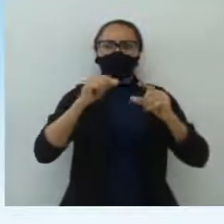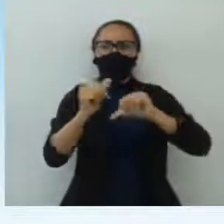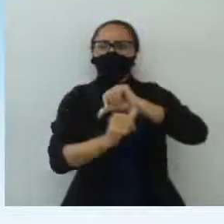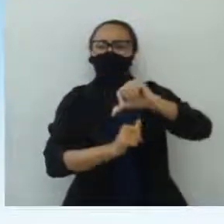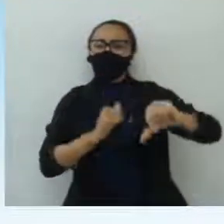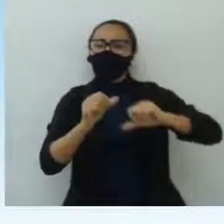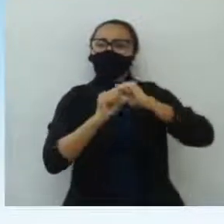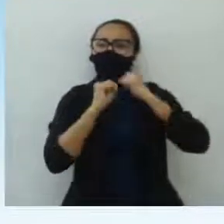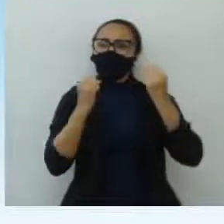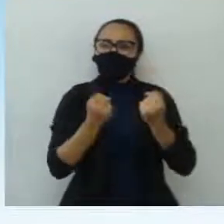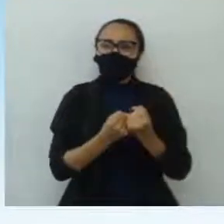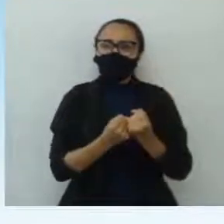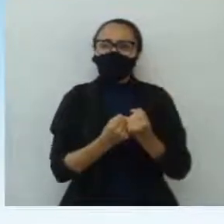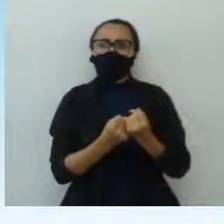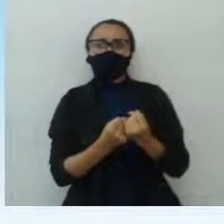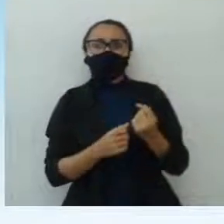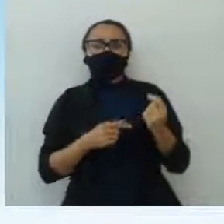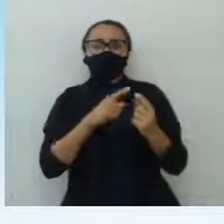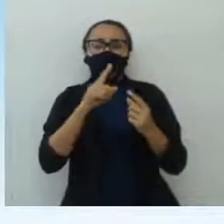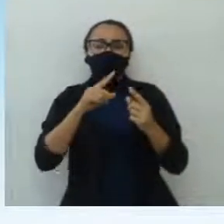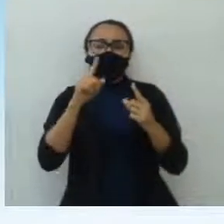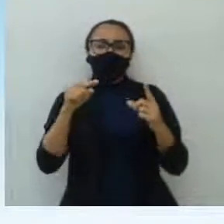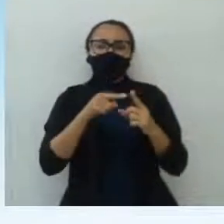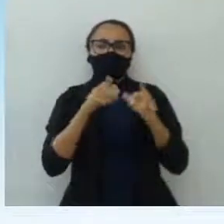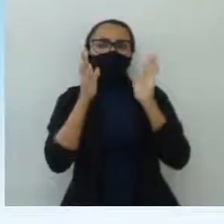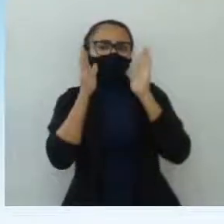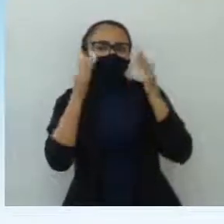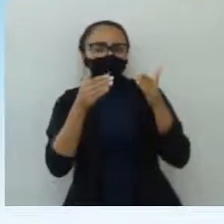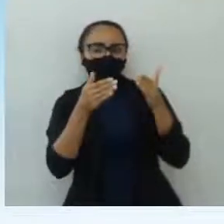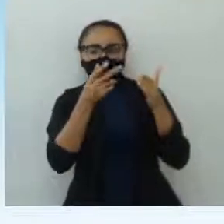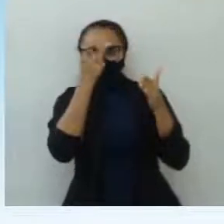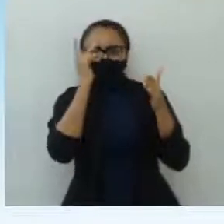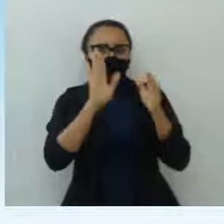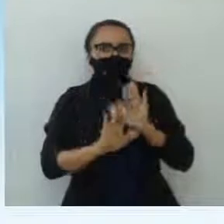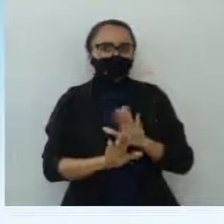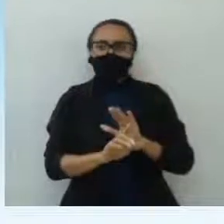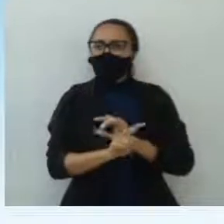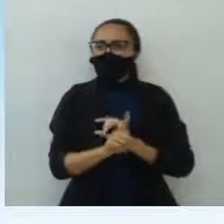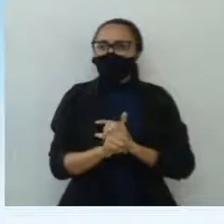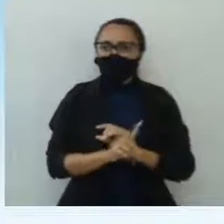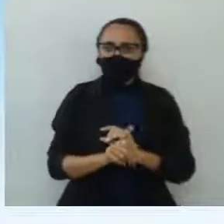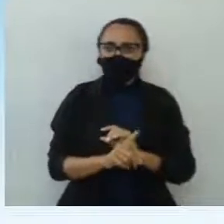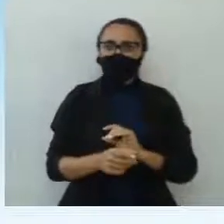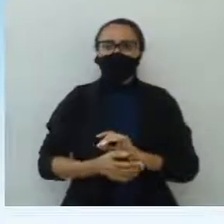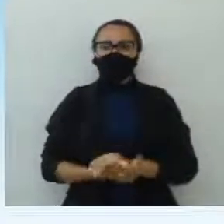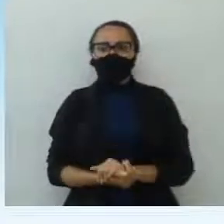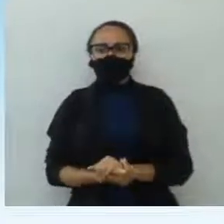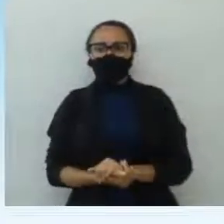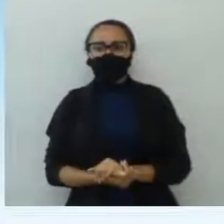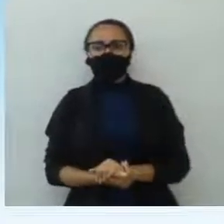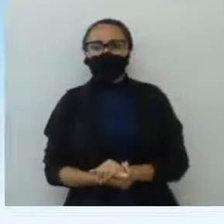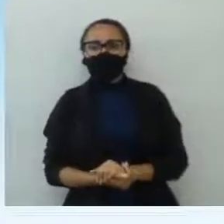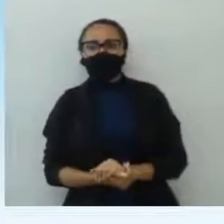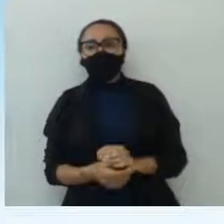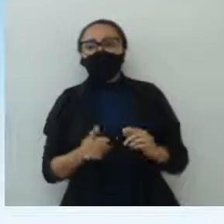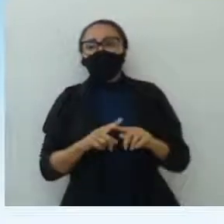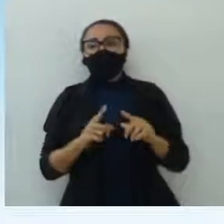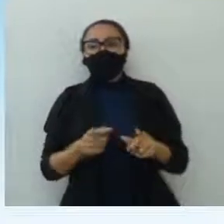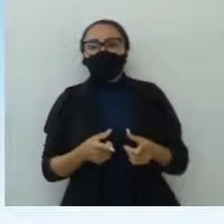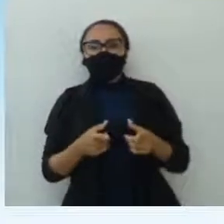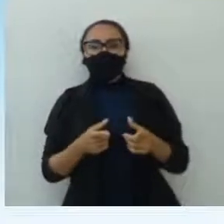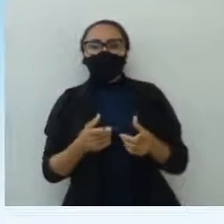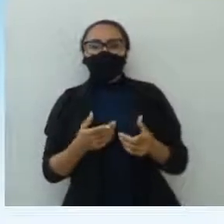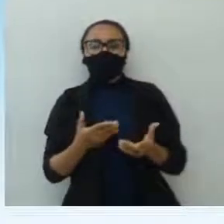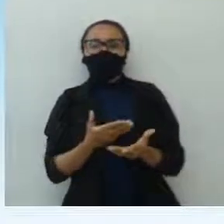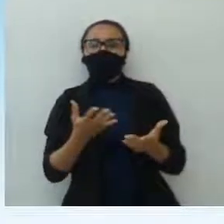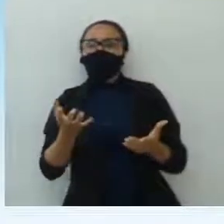sociedade. A sua pretensão não era hipnotizar o espectador, não era fazer com que o espectador achasse que estava dentro de uma segunda realidade. Não, o